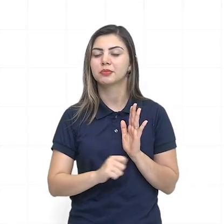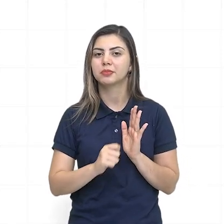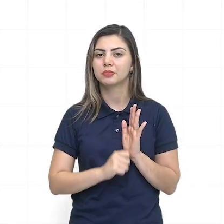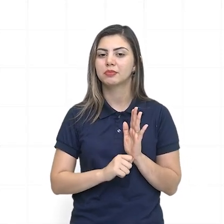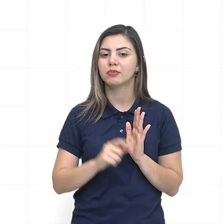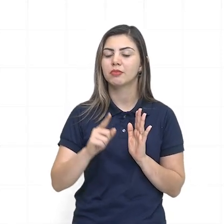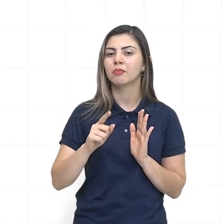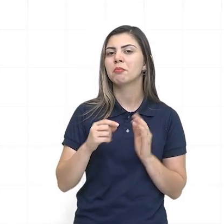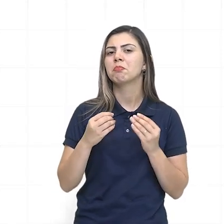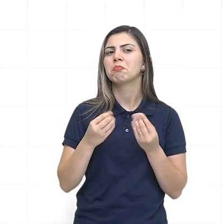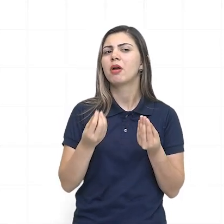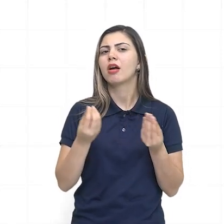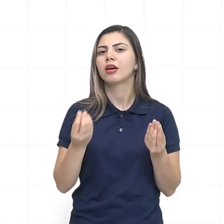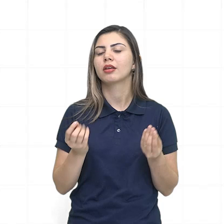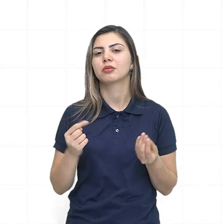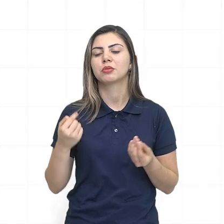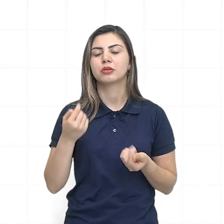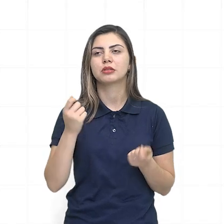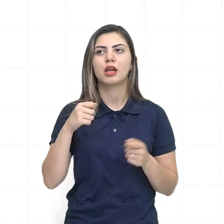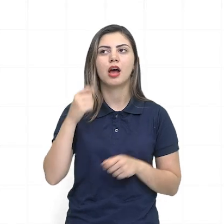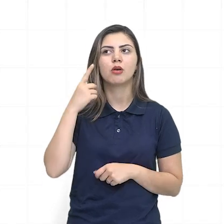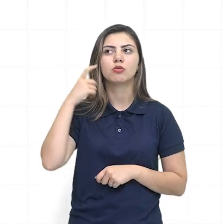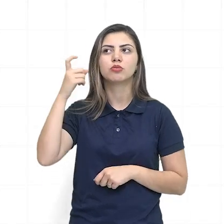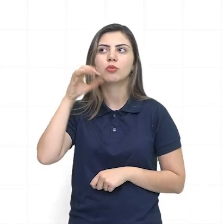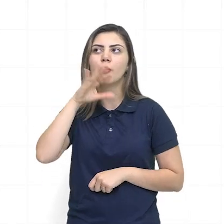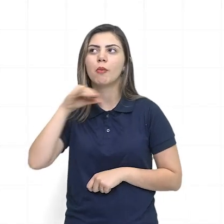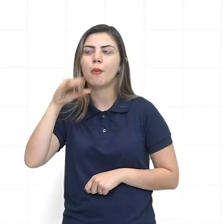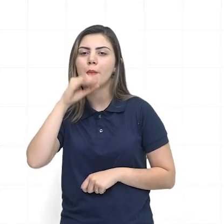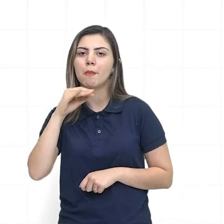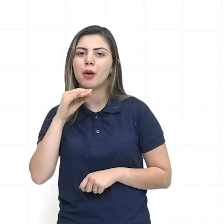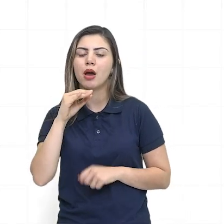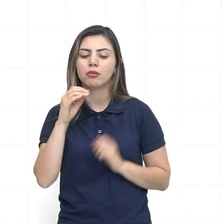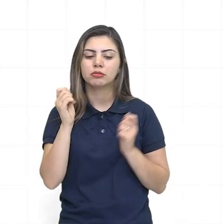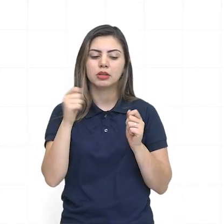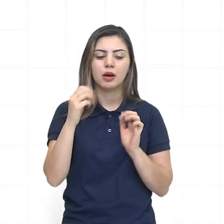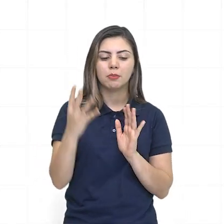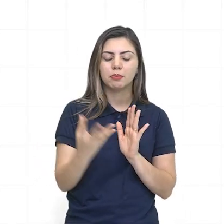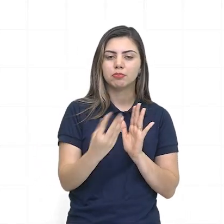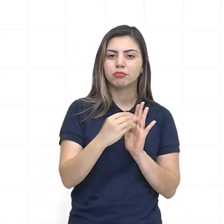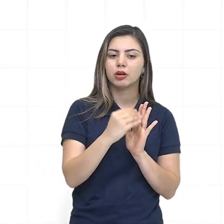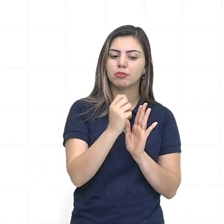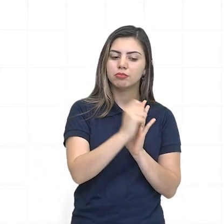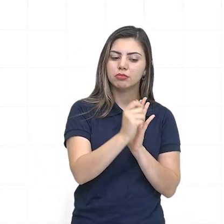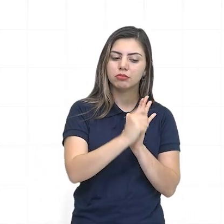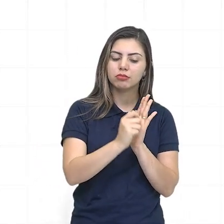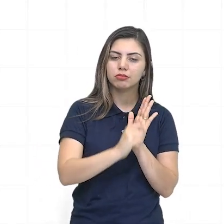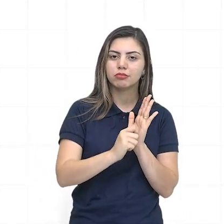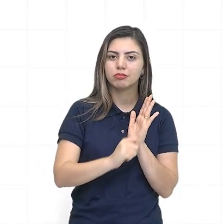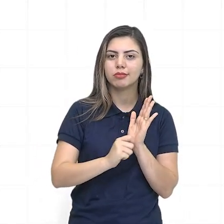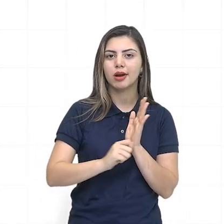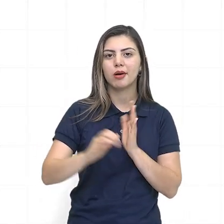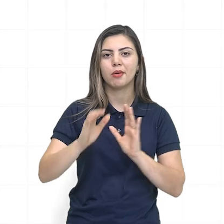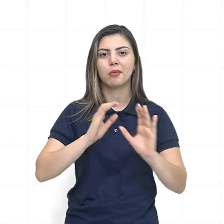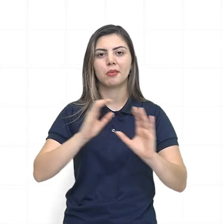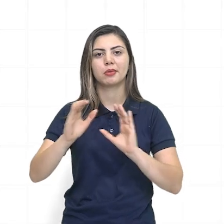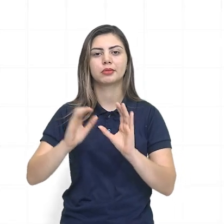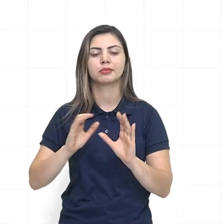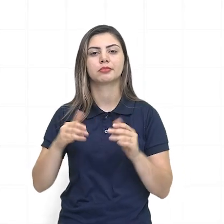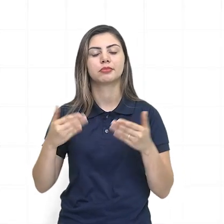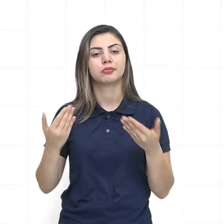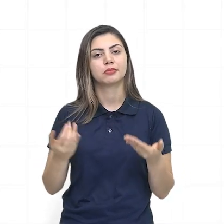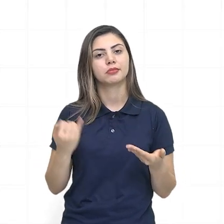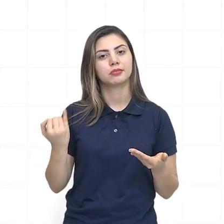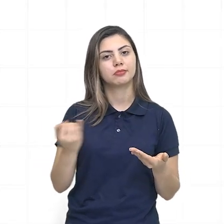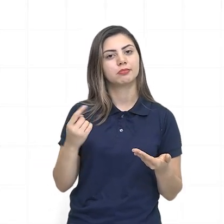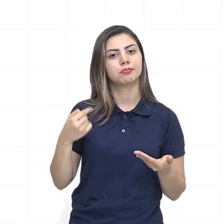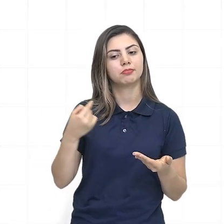de registrar o som da fala. Então, é muito importante nós entendermos essa